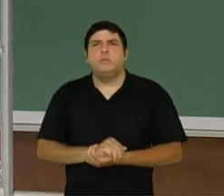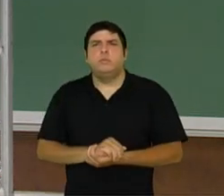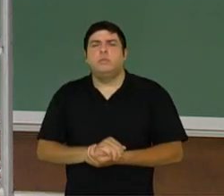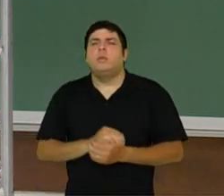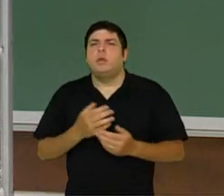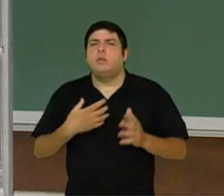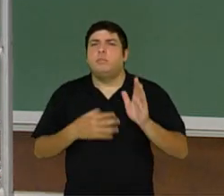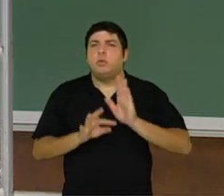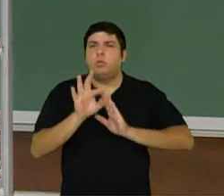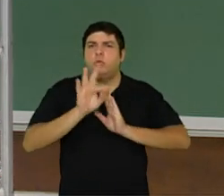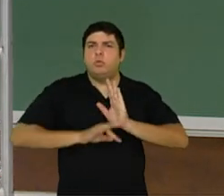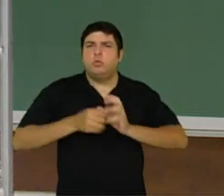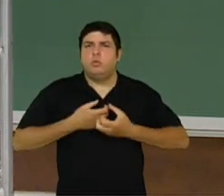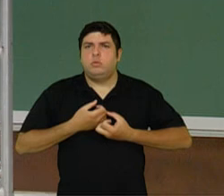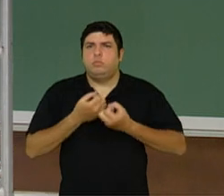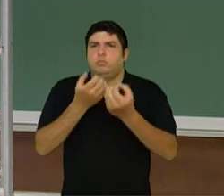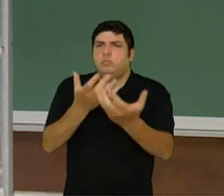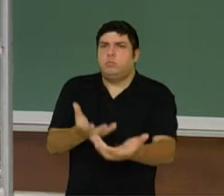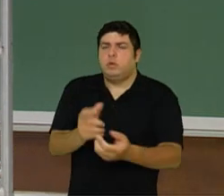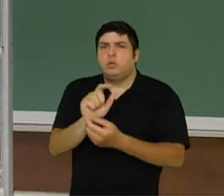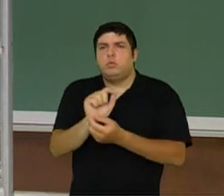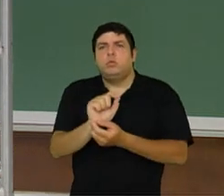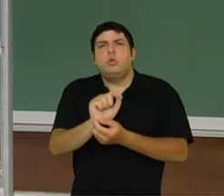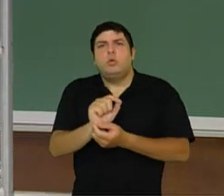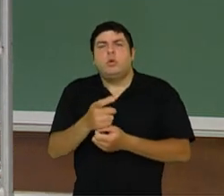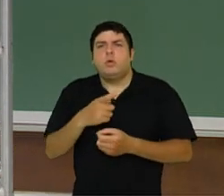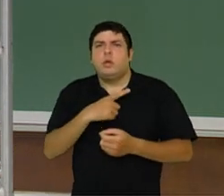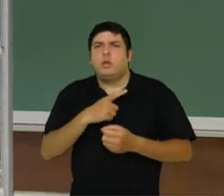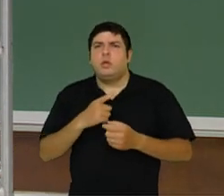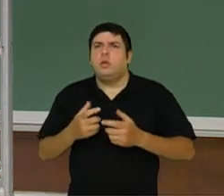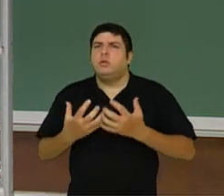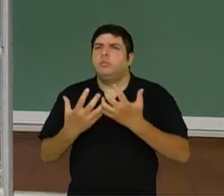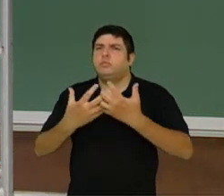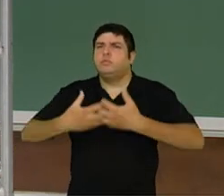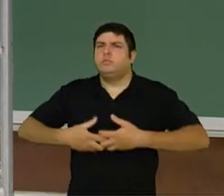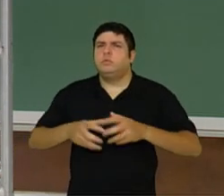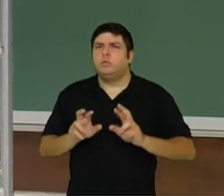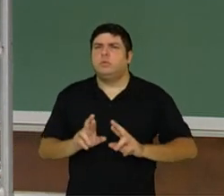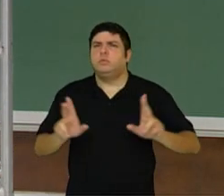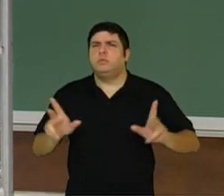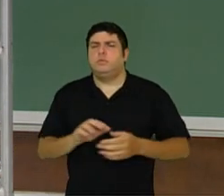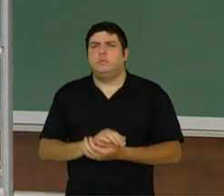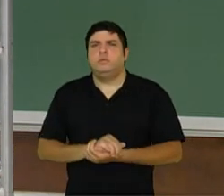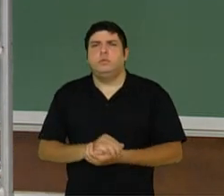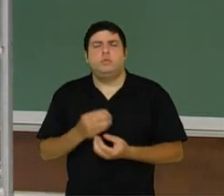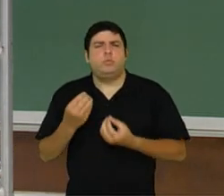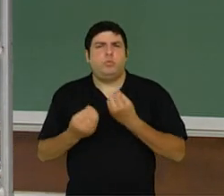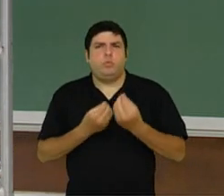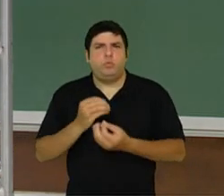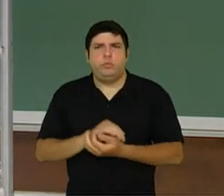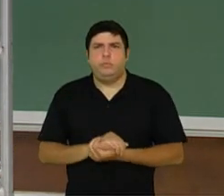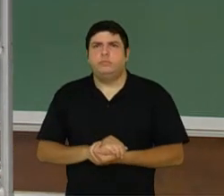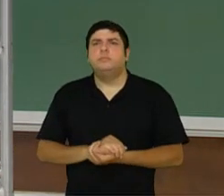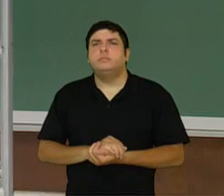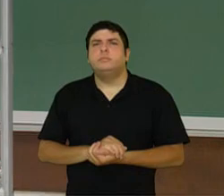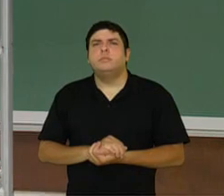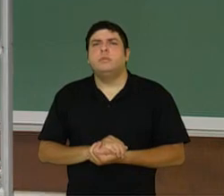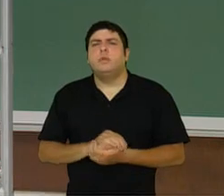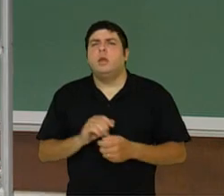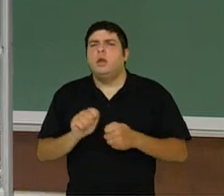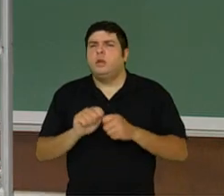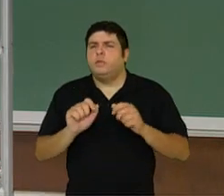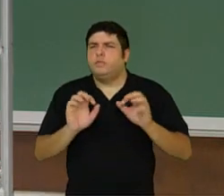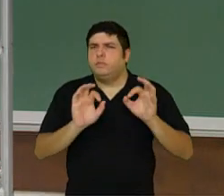texto emitido, nós poderemos ter uma função diferente de acordo com o foco. Como que é isso? Bom, na verdade, quem fez esse